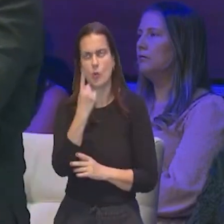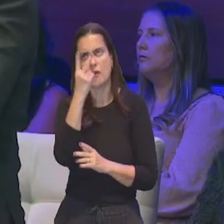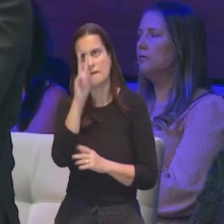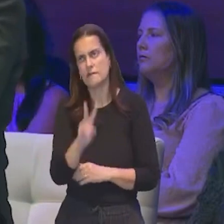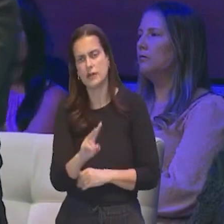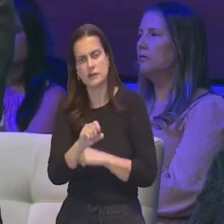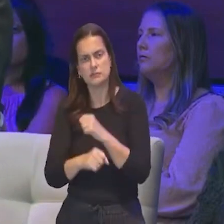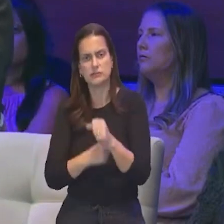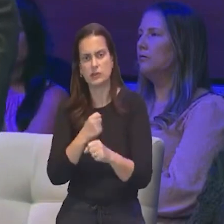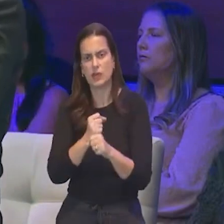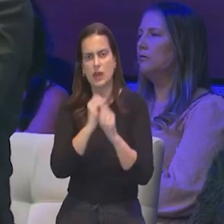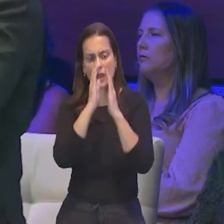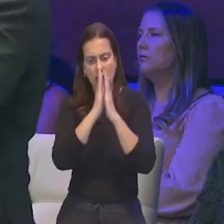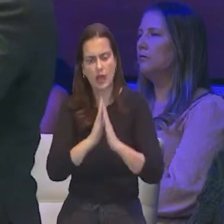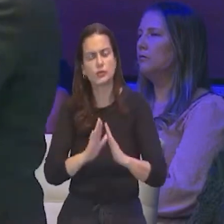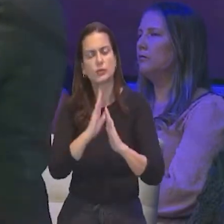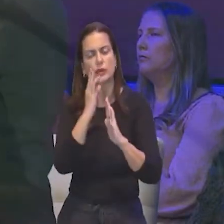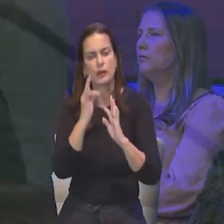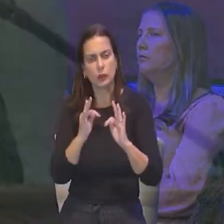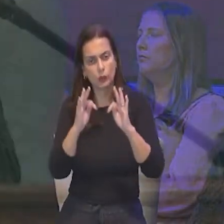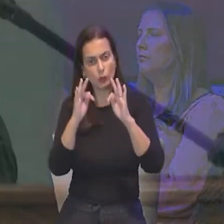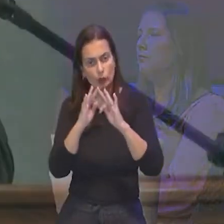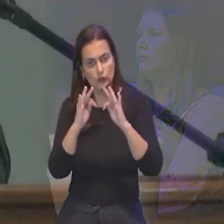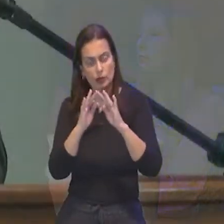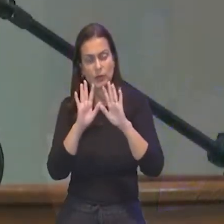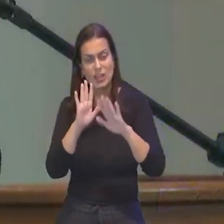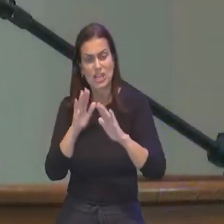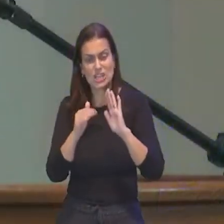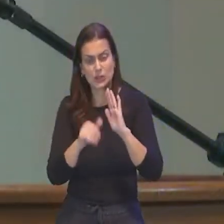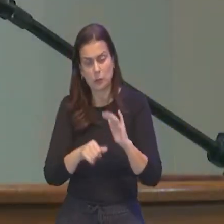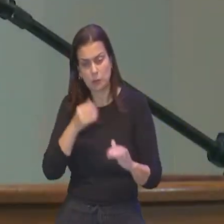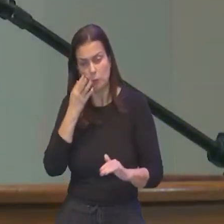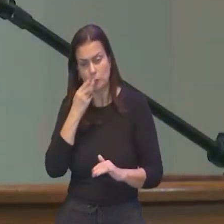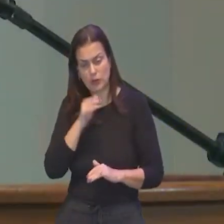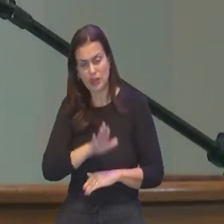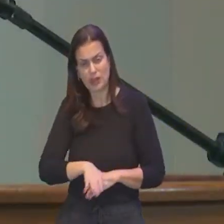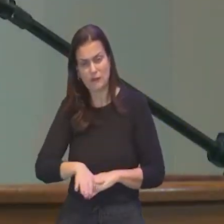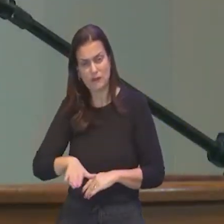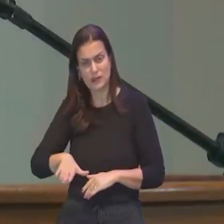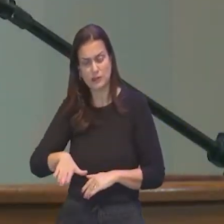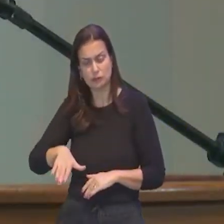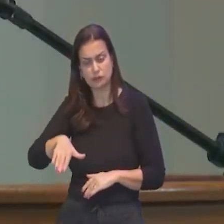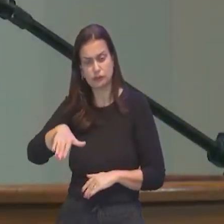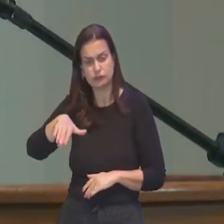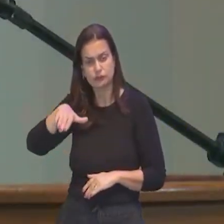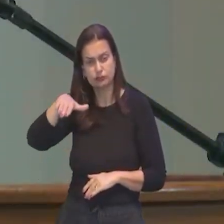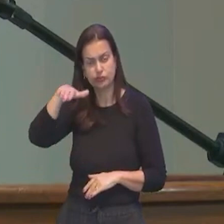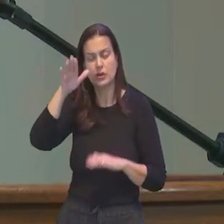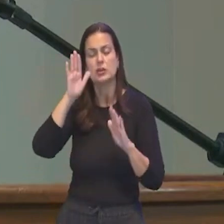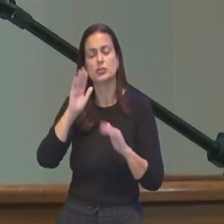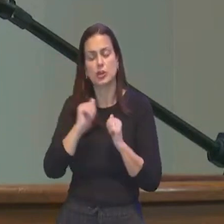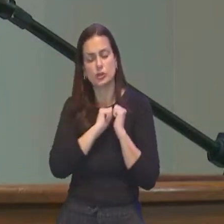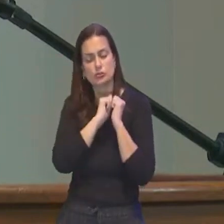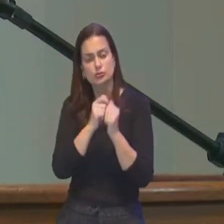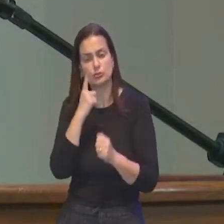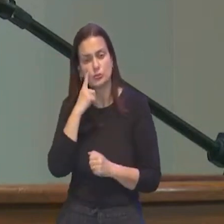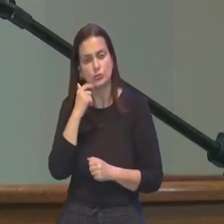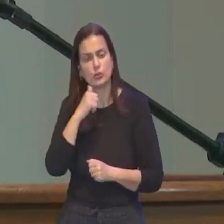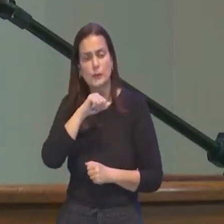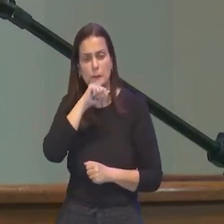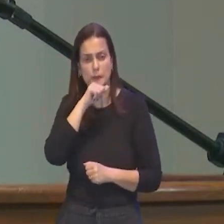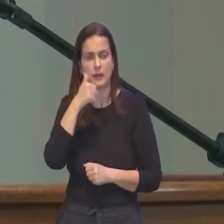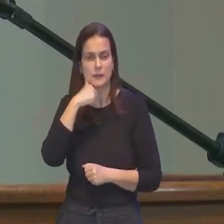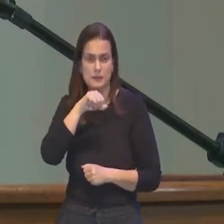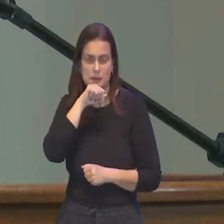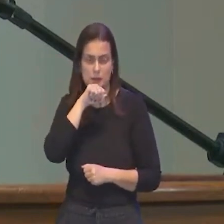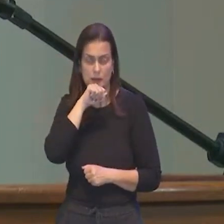ano, para adorar no templo. E Jesus, desde a sua infância, ele já acompanhava os seus pais a Jerusalém. Mas